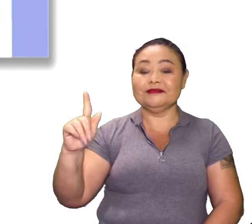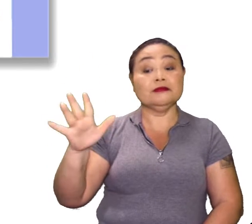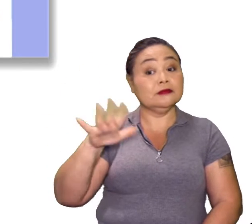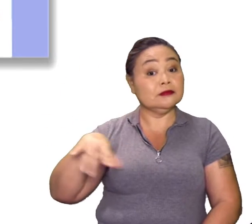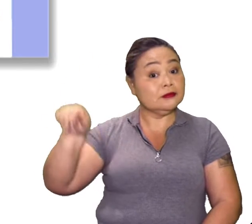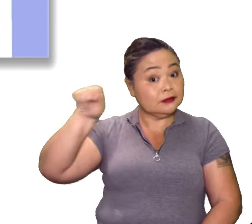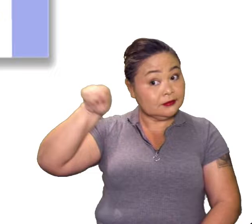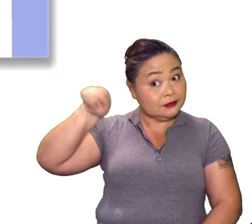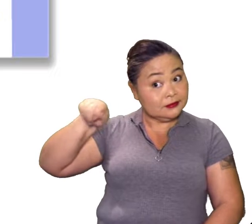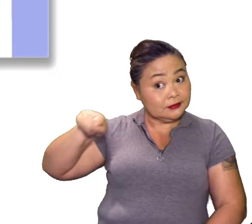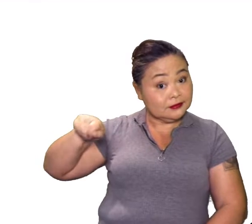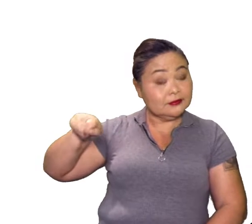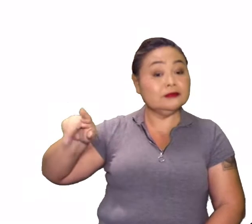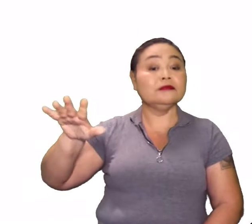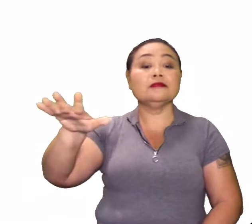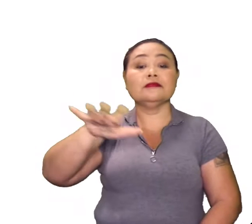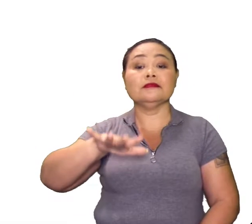rabiscar?